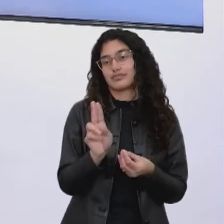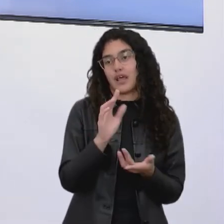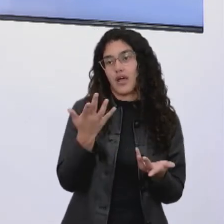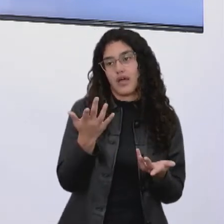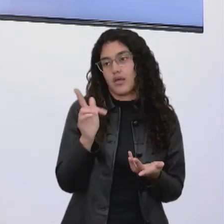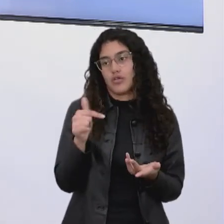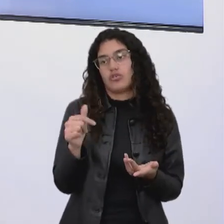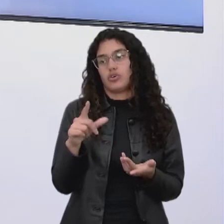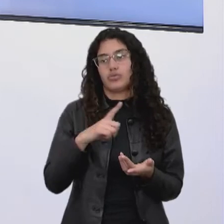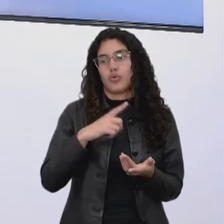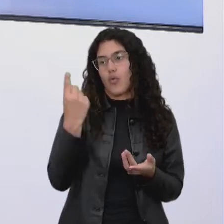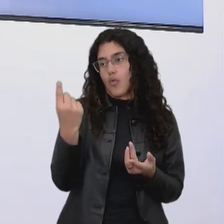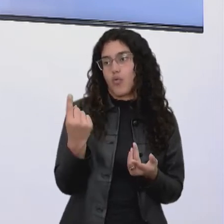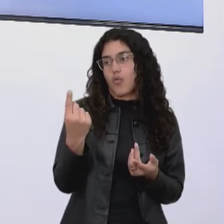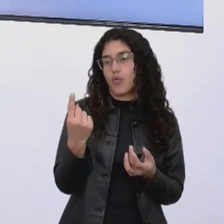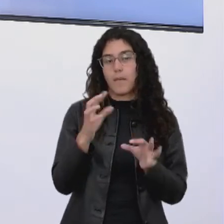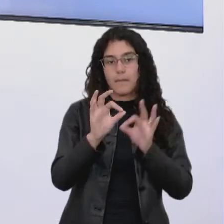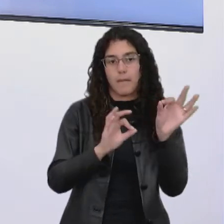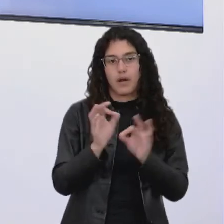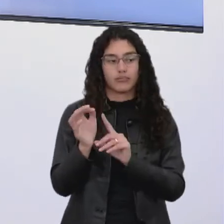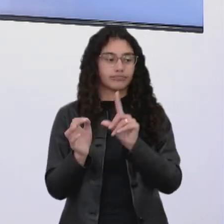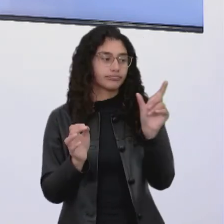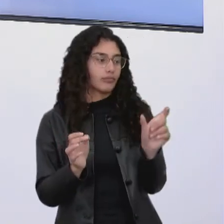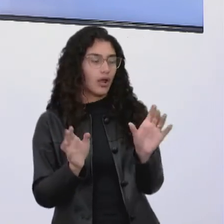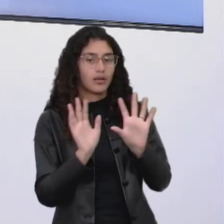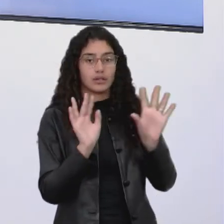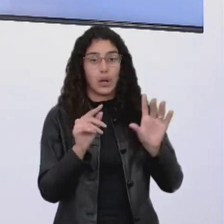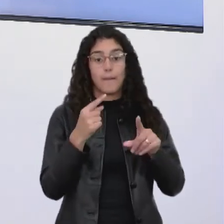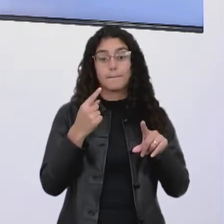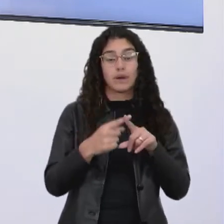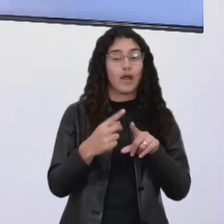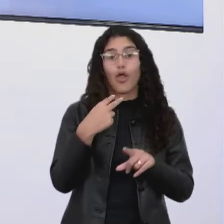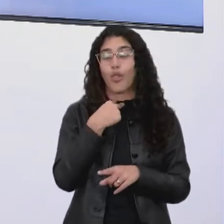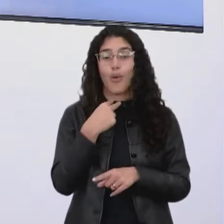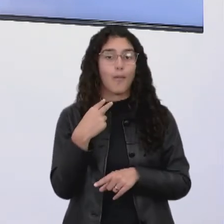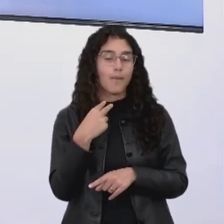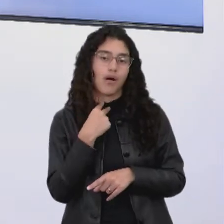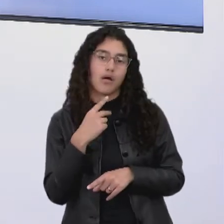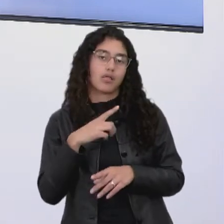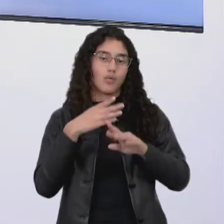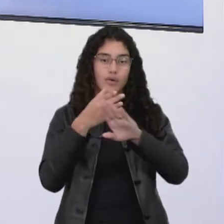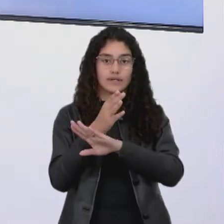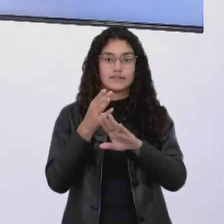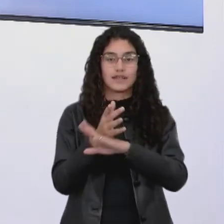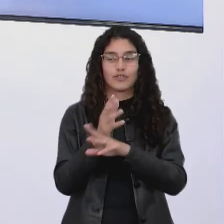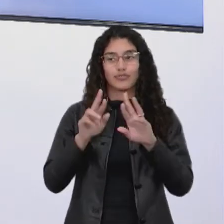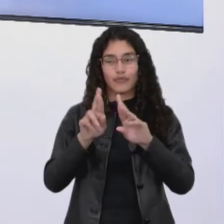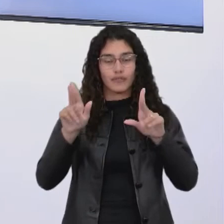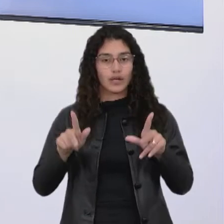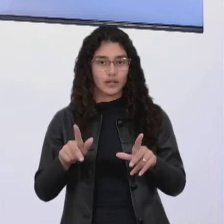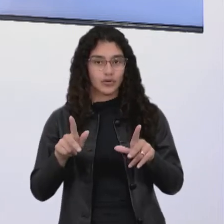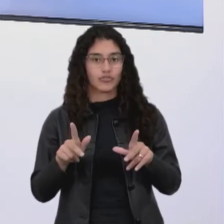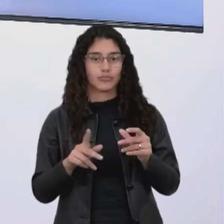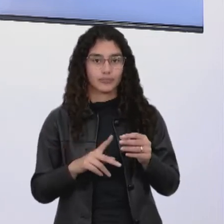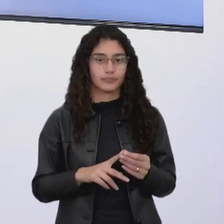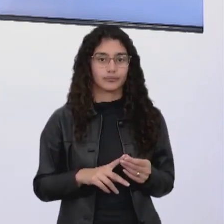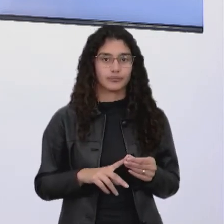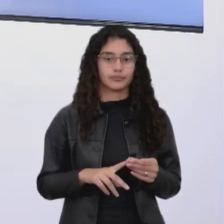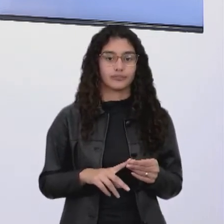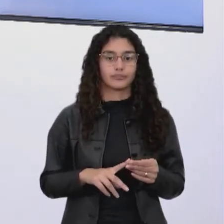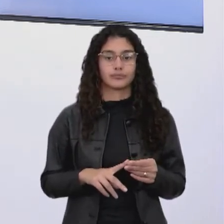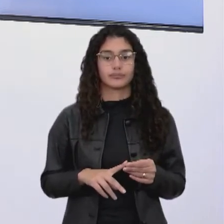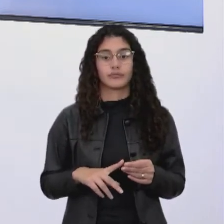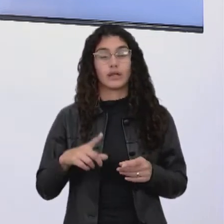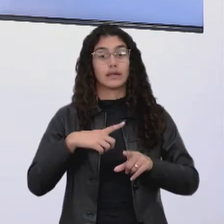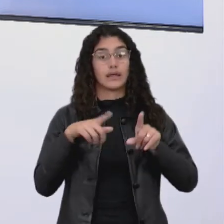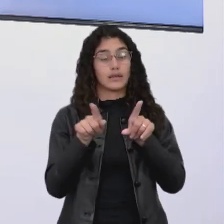desculpa de que um está atrapalhando o outro, porque justamente não pode comprometer o acesso a outras necessidades essenciais, tá? E